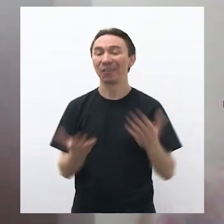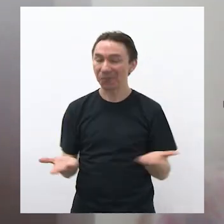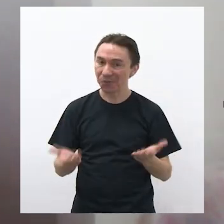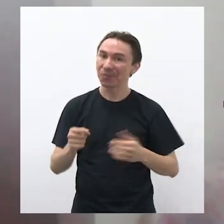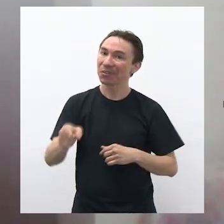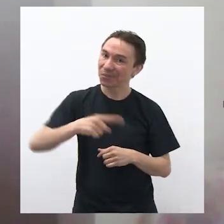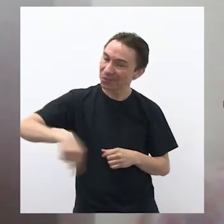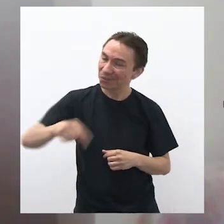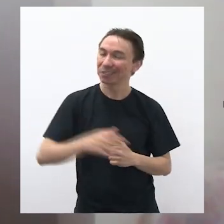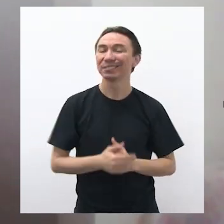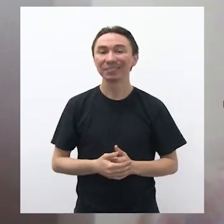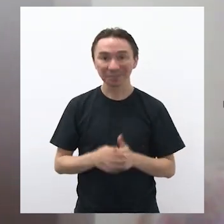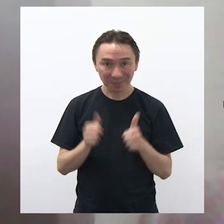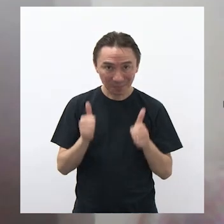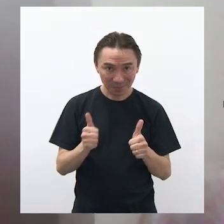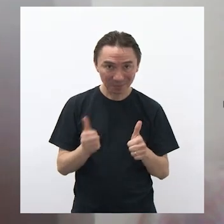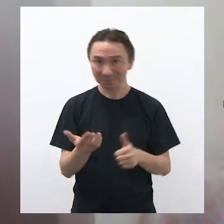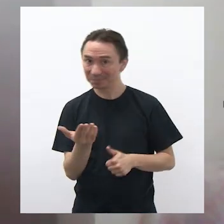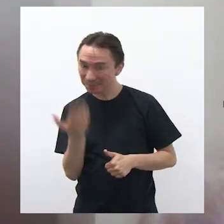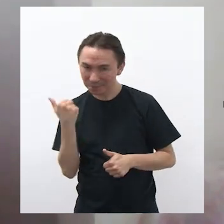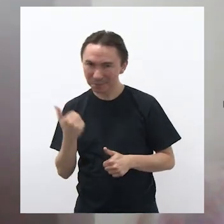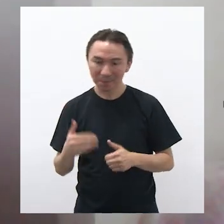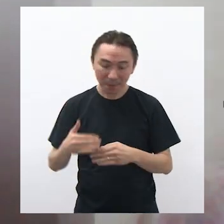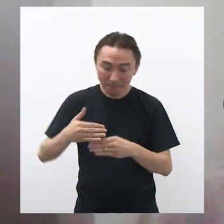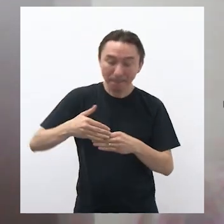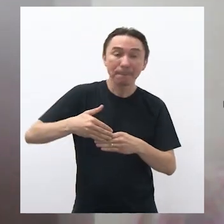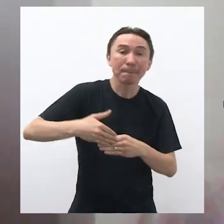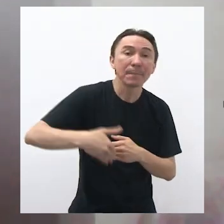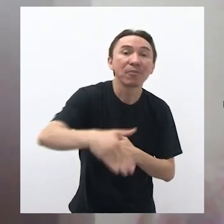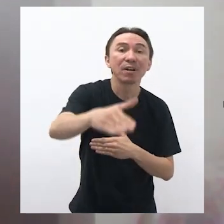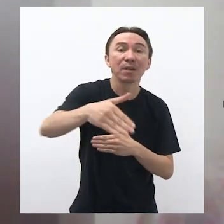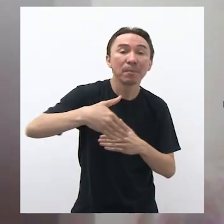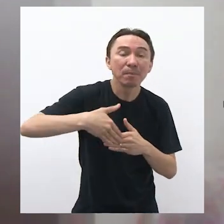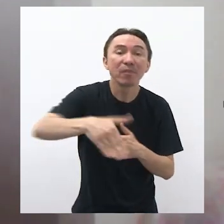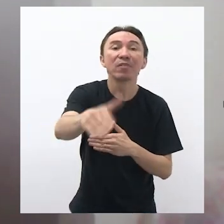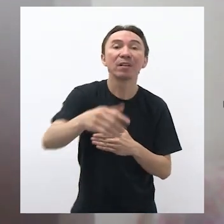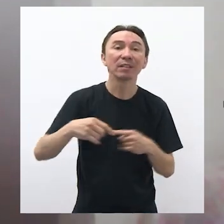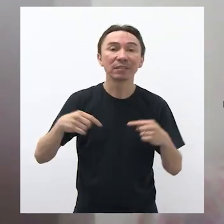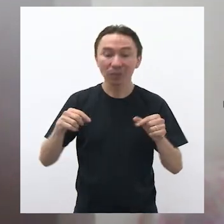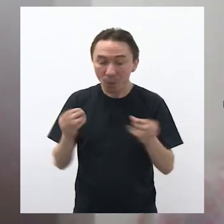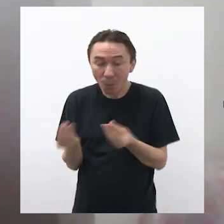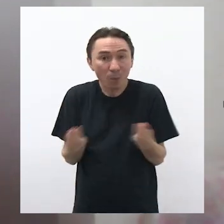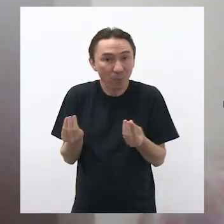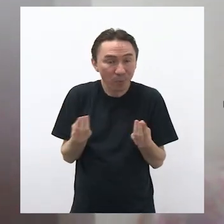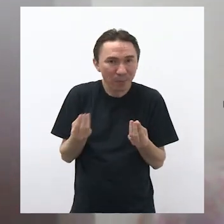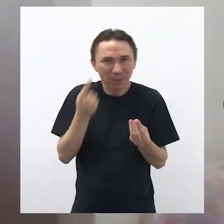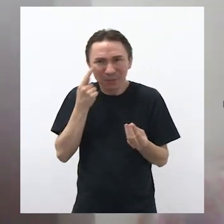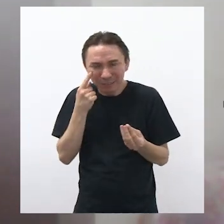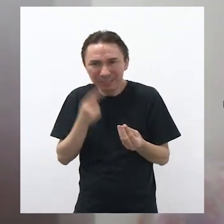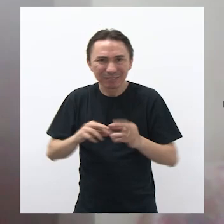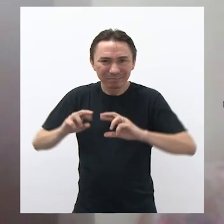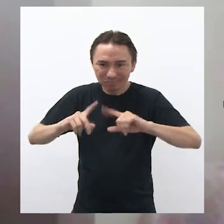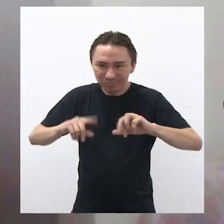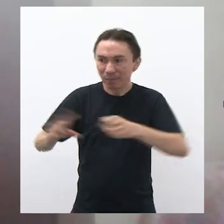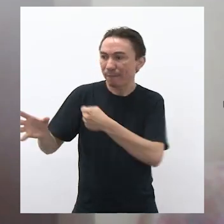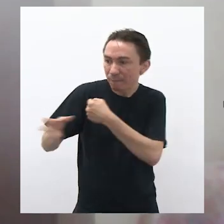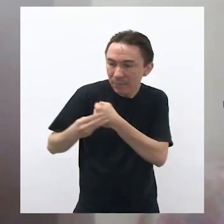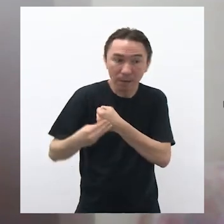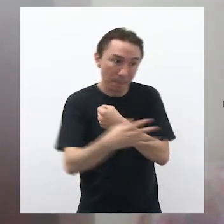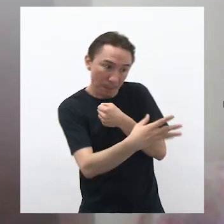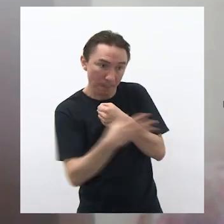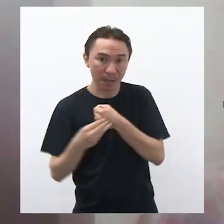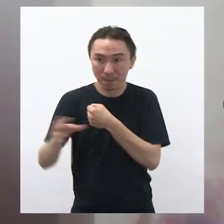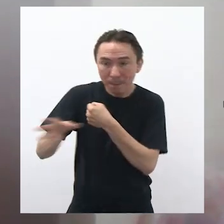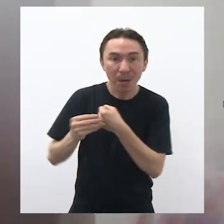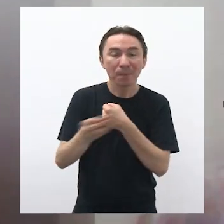e nesse segundo momento, daqui para frente. Então, como é que vamos daqui para frente agora? Né? Com que vamos somando no caminho? E aí eu vou